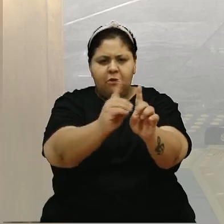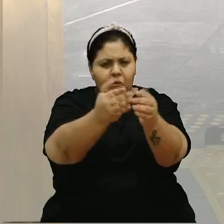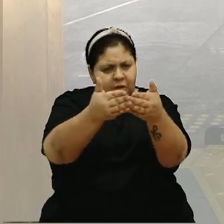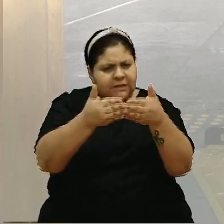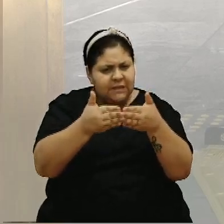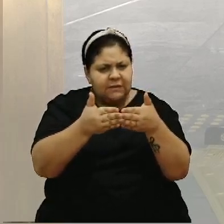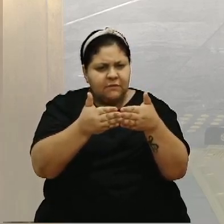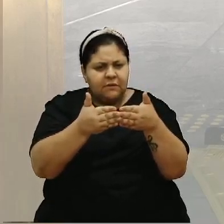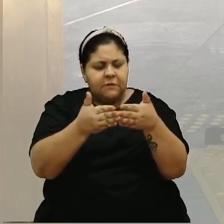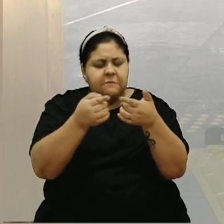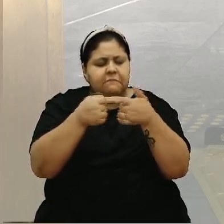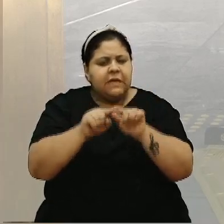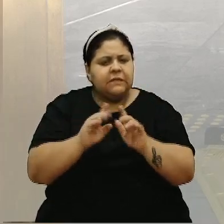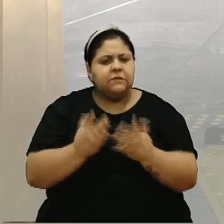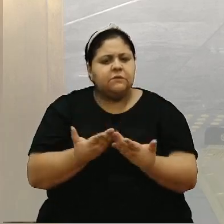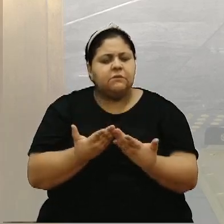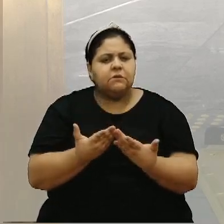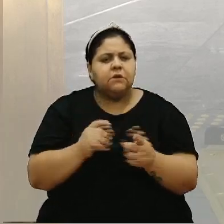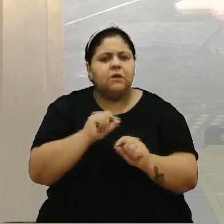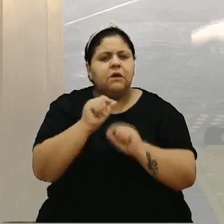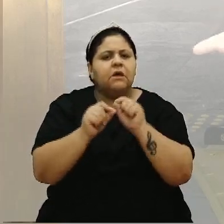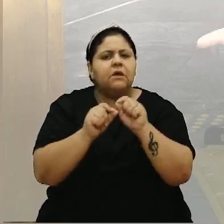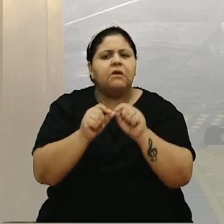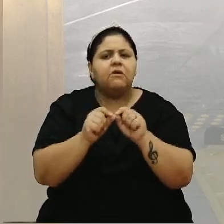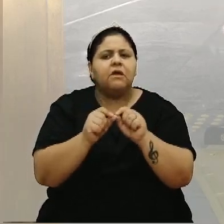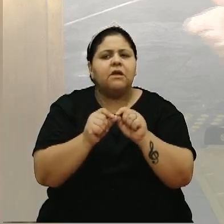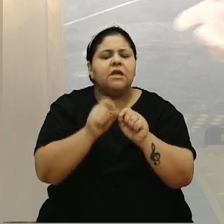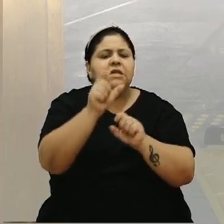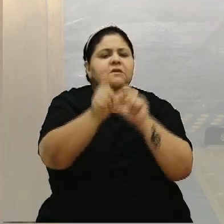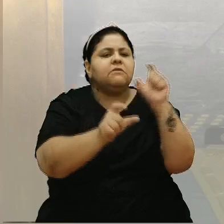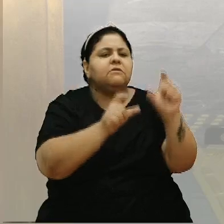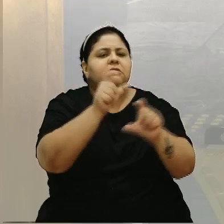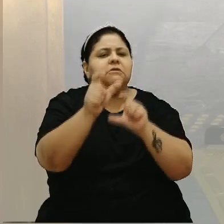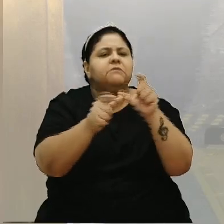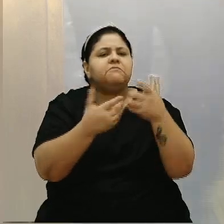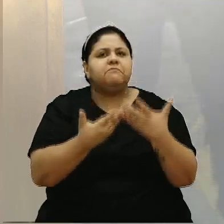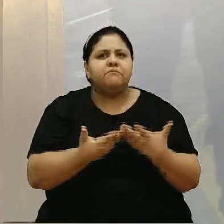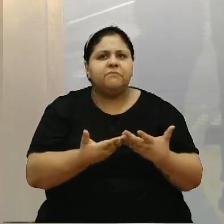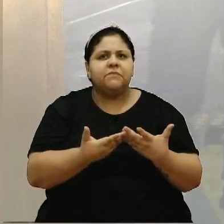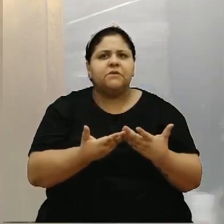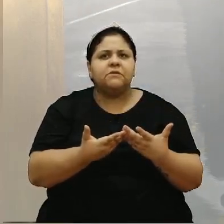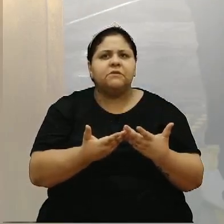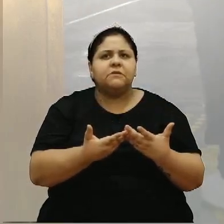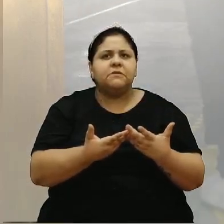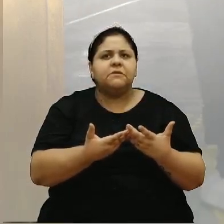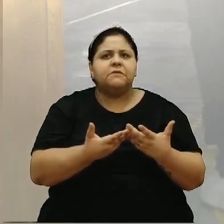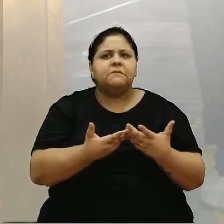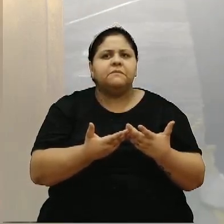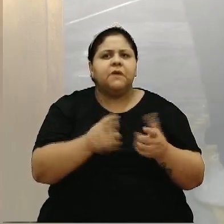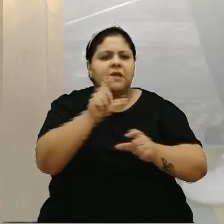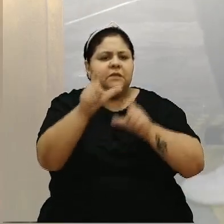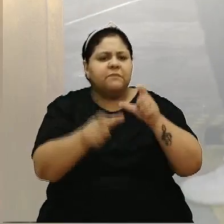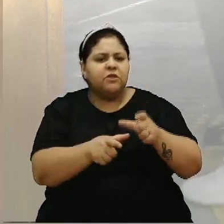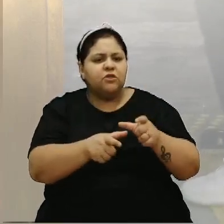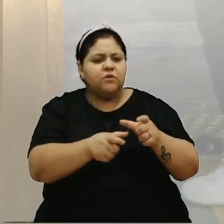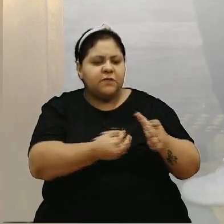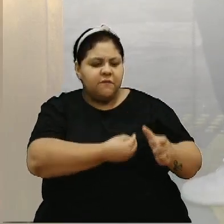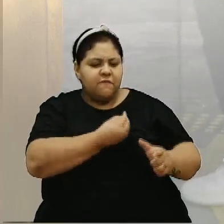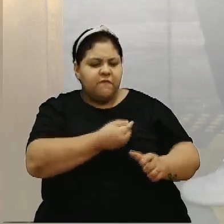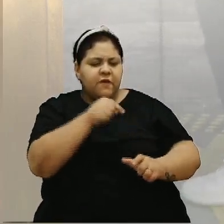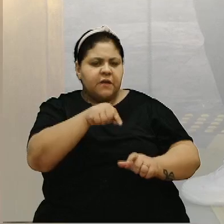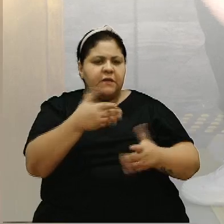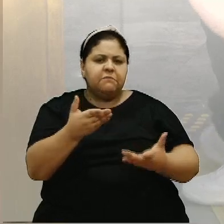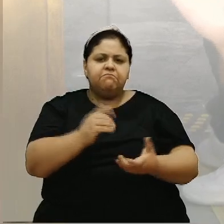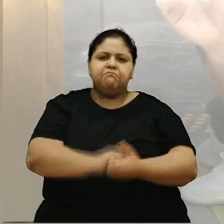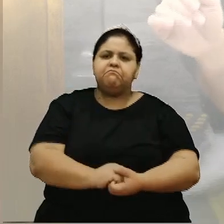senhor, mas quem são as pessoas? Quem são as pessoas que vivem aqui?